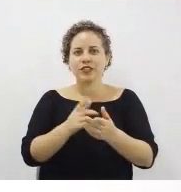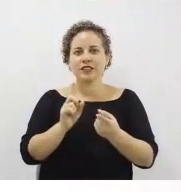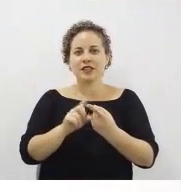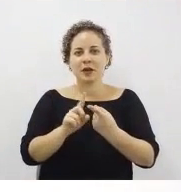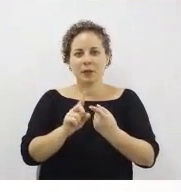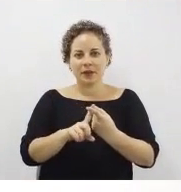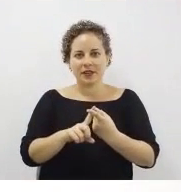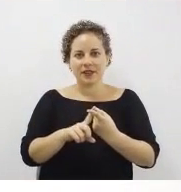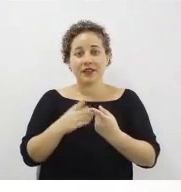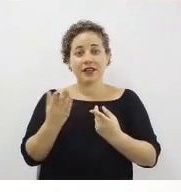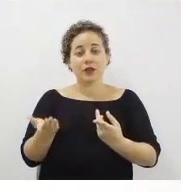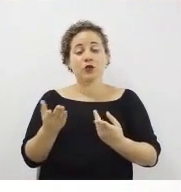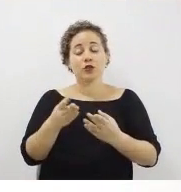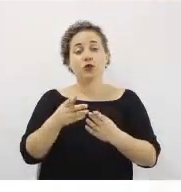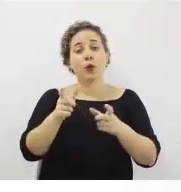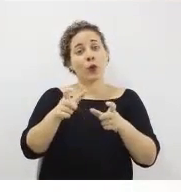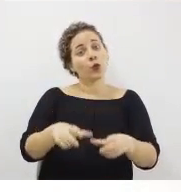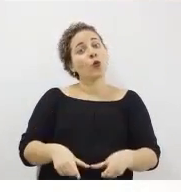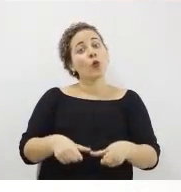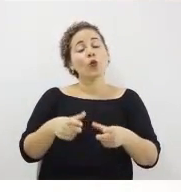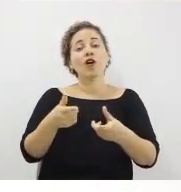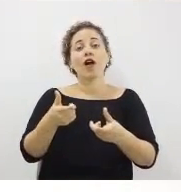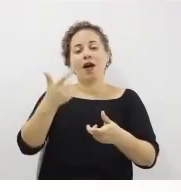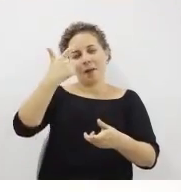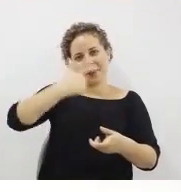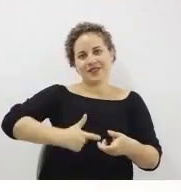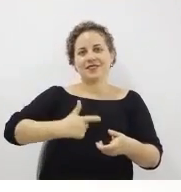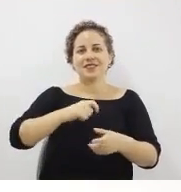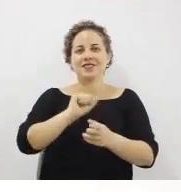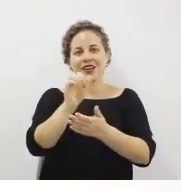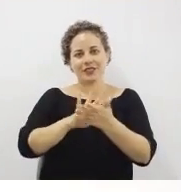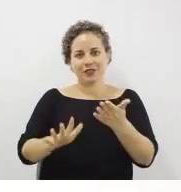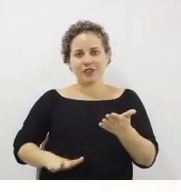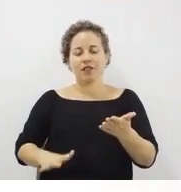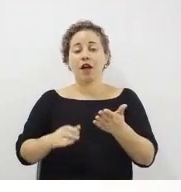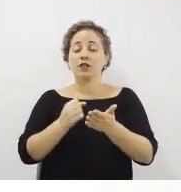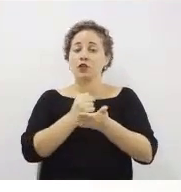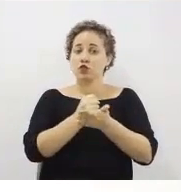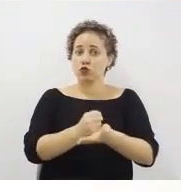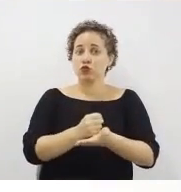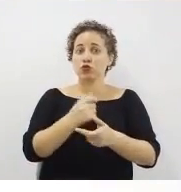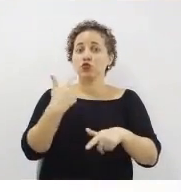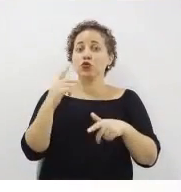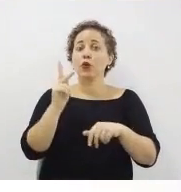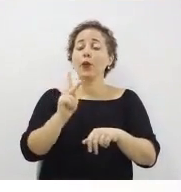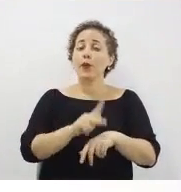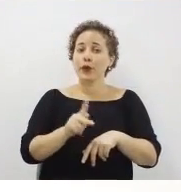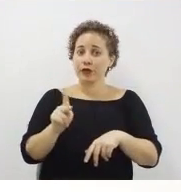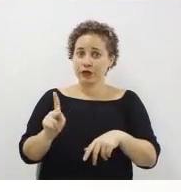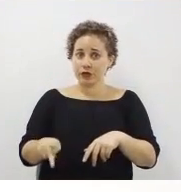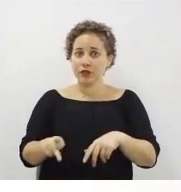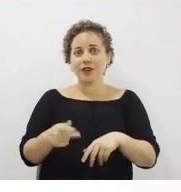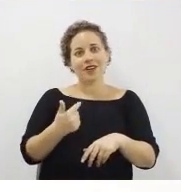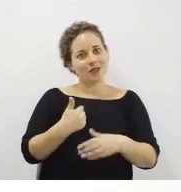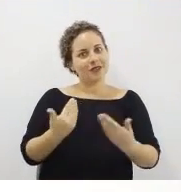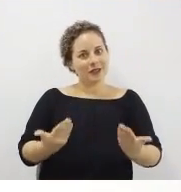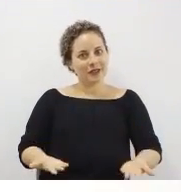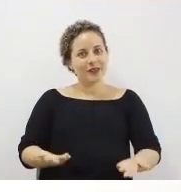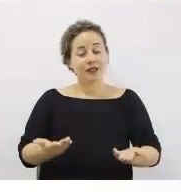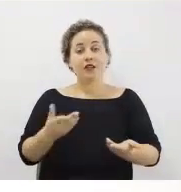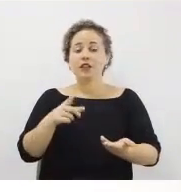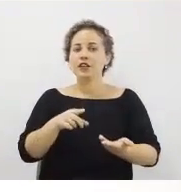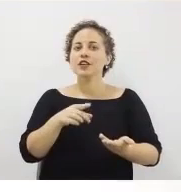e no polo presencial façam todas as atividades. Busquem ajuda com seus professores, no caso eu,